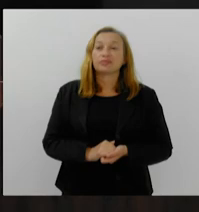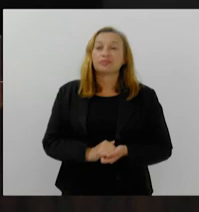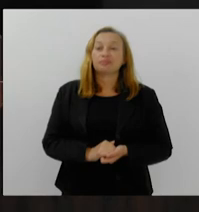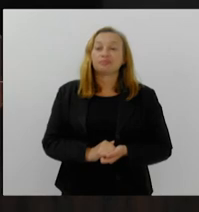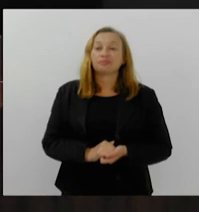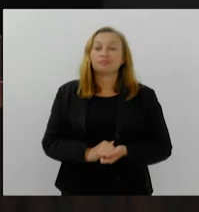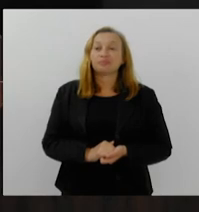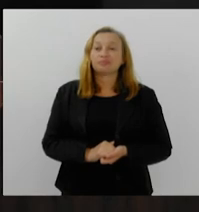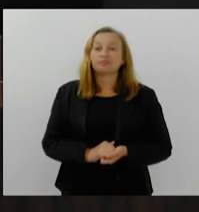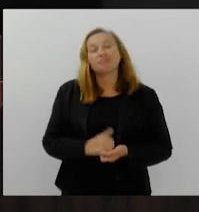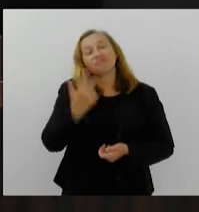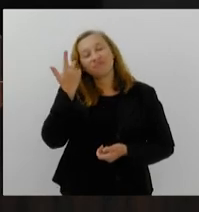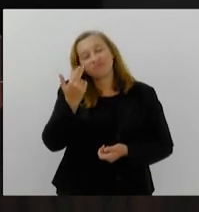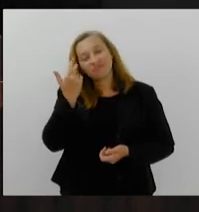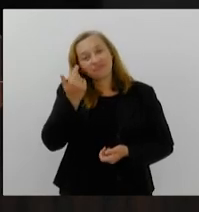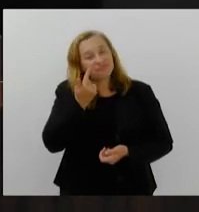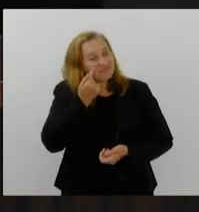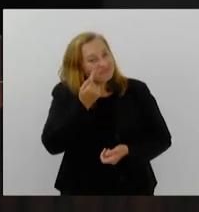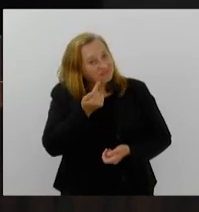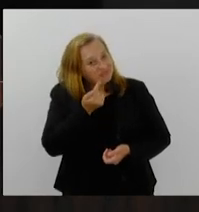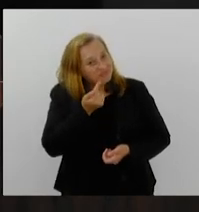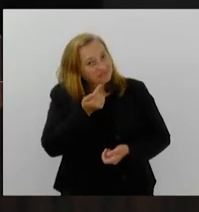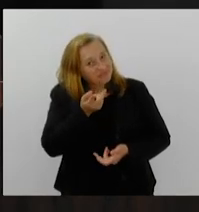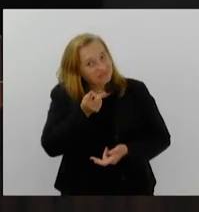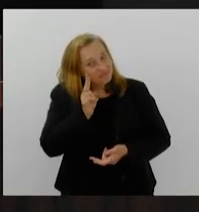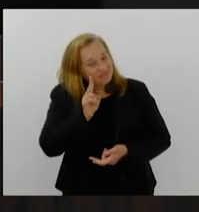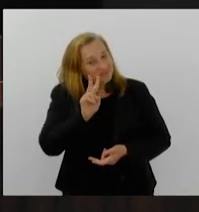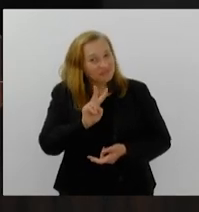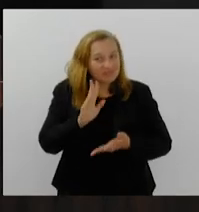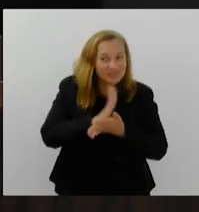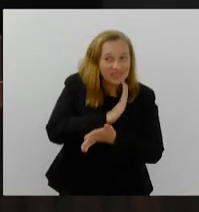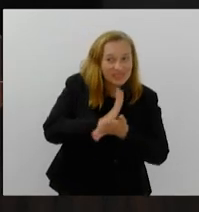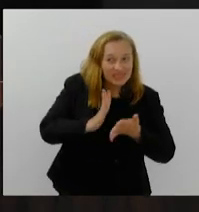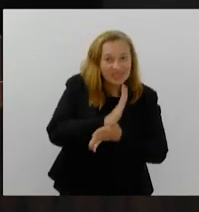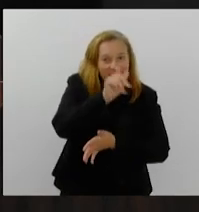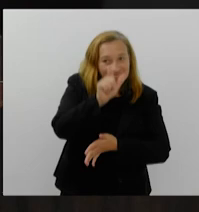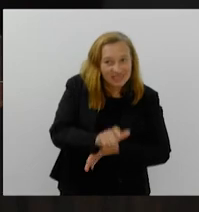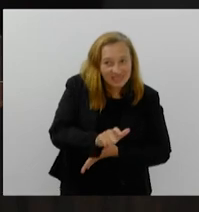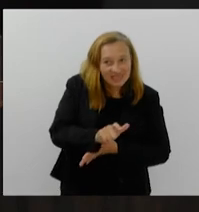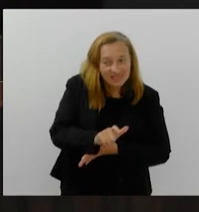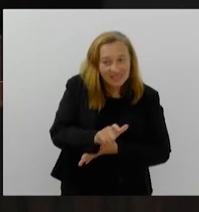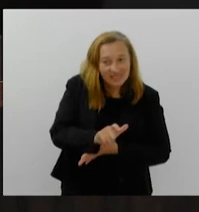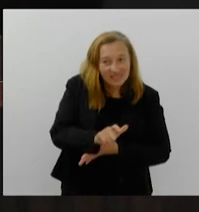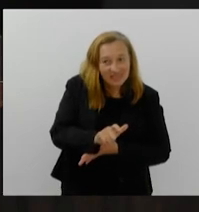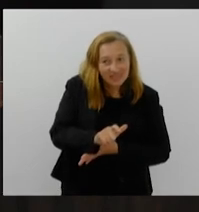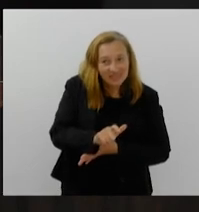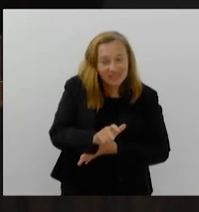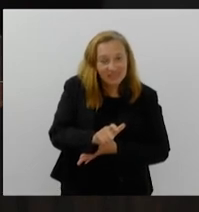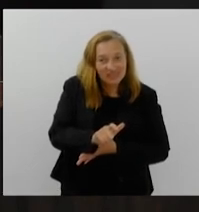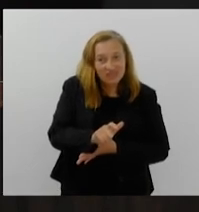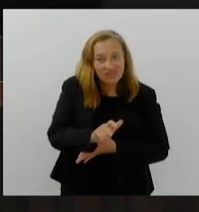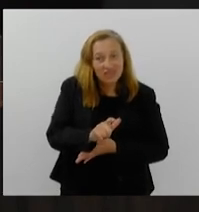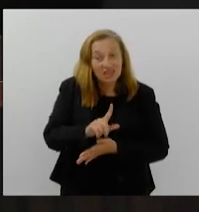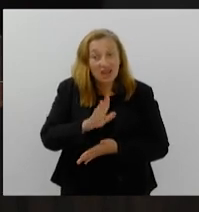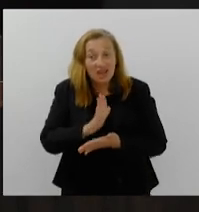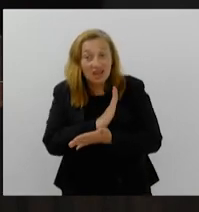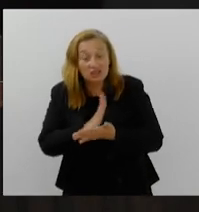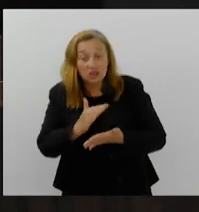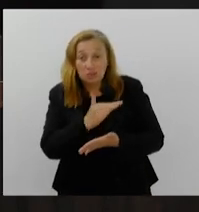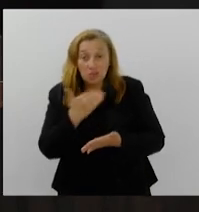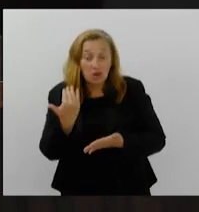é muito normal a gente ver que muitas das vezes as pessoas passam pela vida e não têm o reconhecimento. Graças a Deus eu